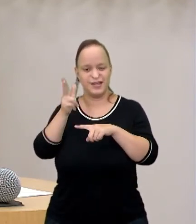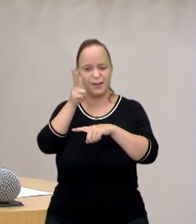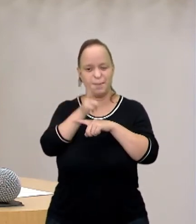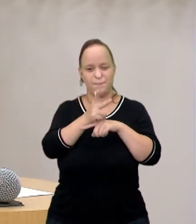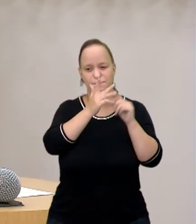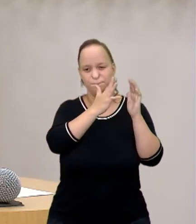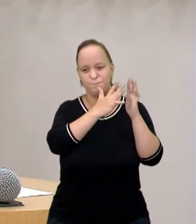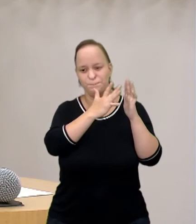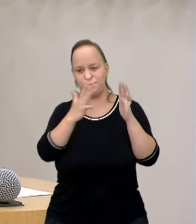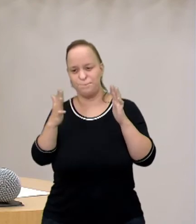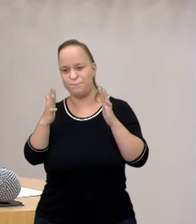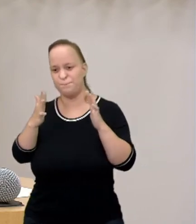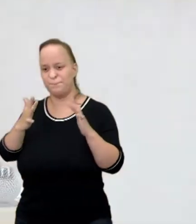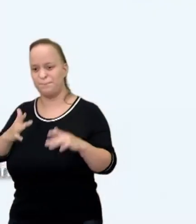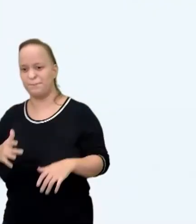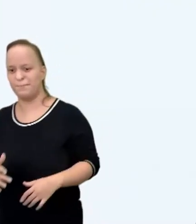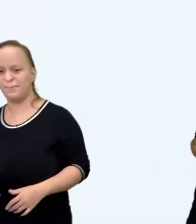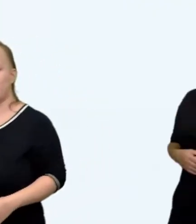conversar.